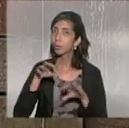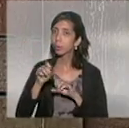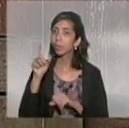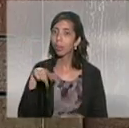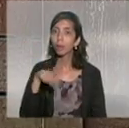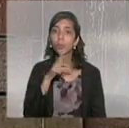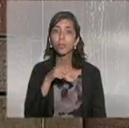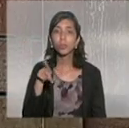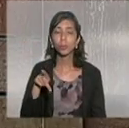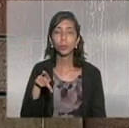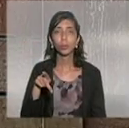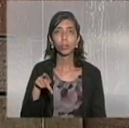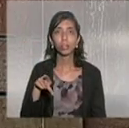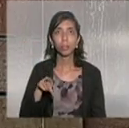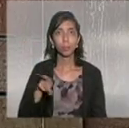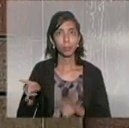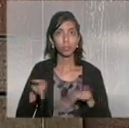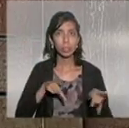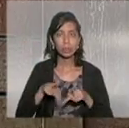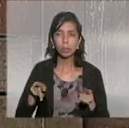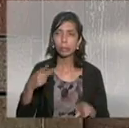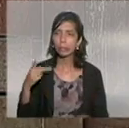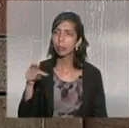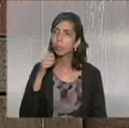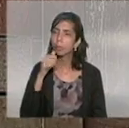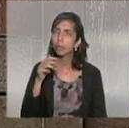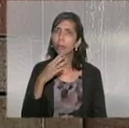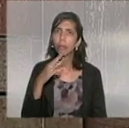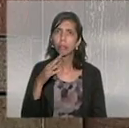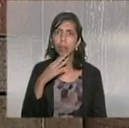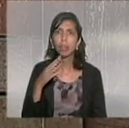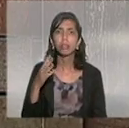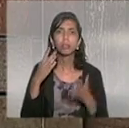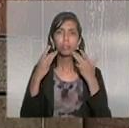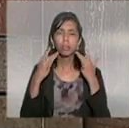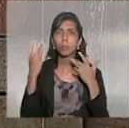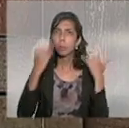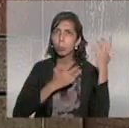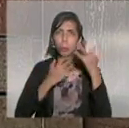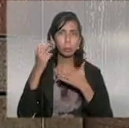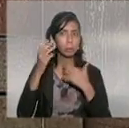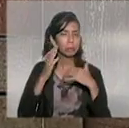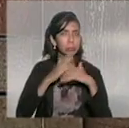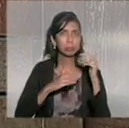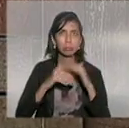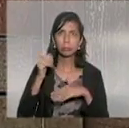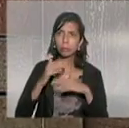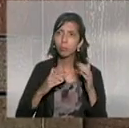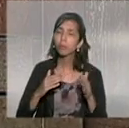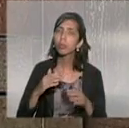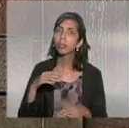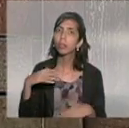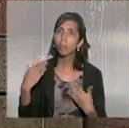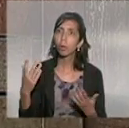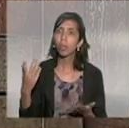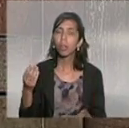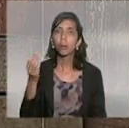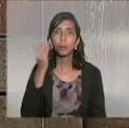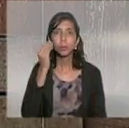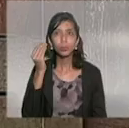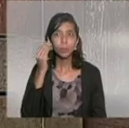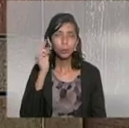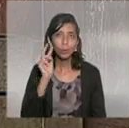que foi minha professora de patinação. E era uma mulher que tinha um conhecimento de musicais muito grande. Então, eu fui